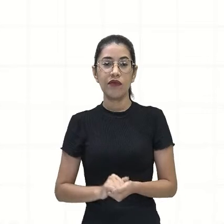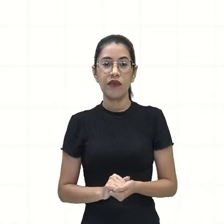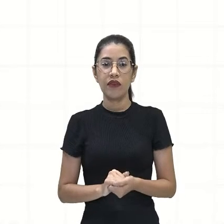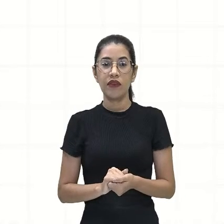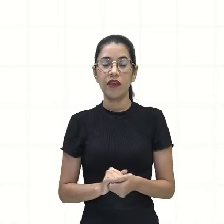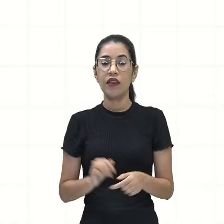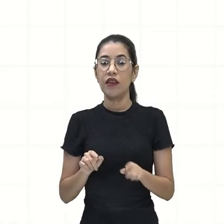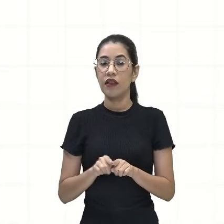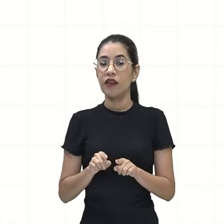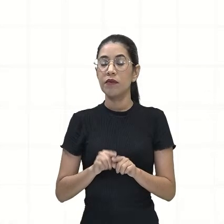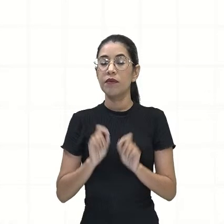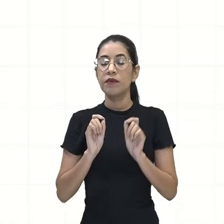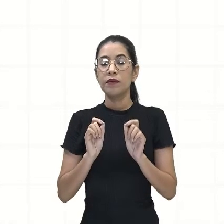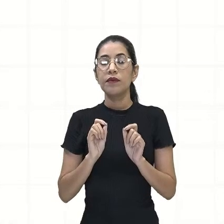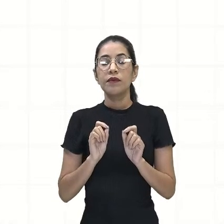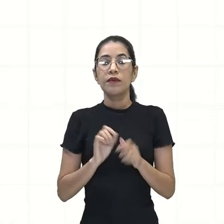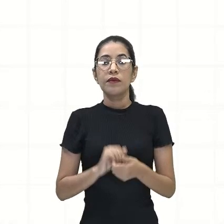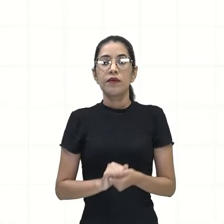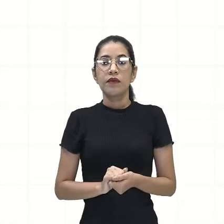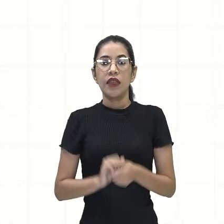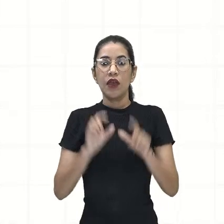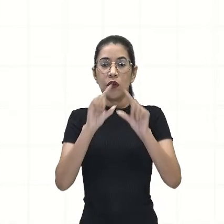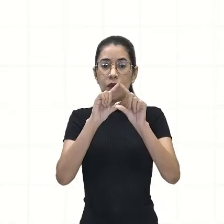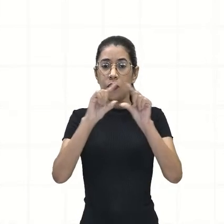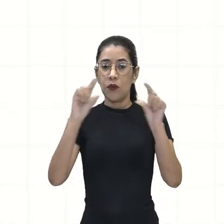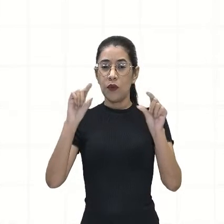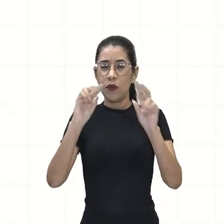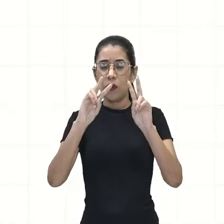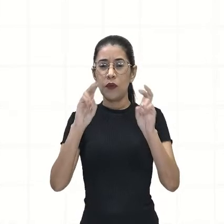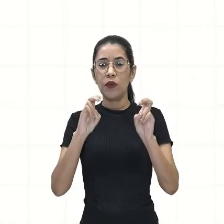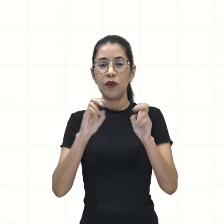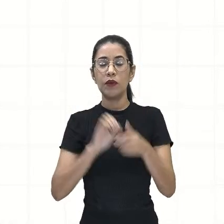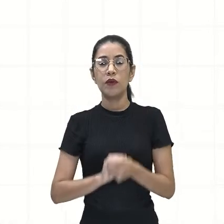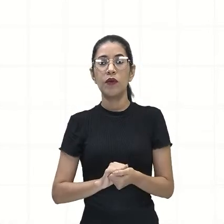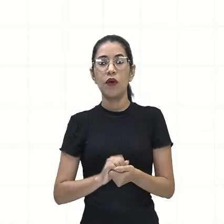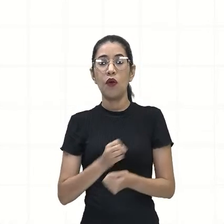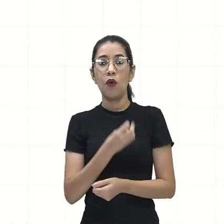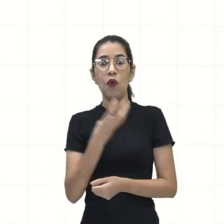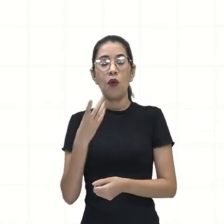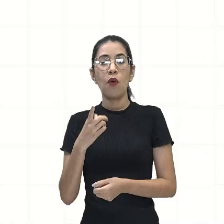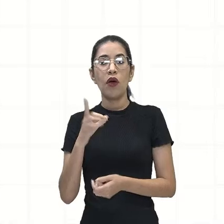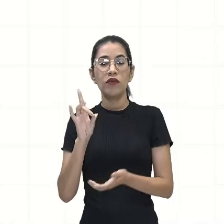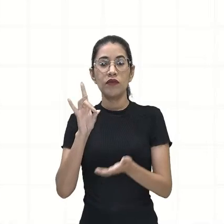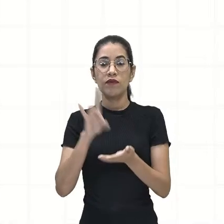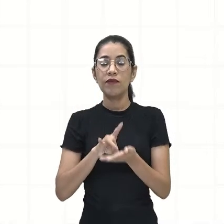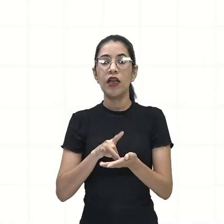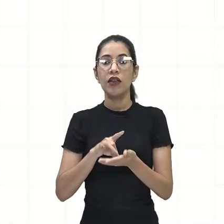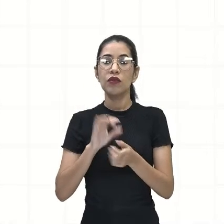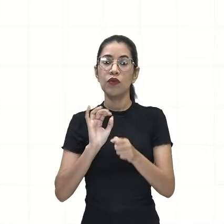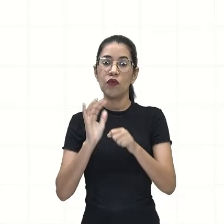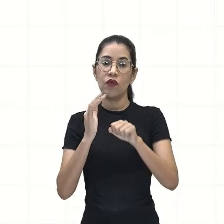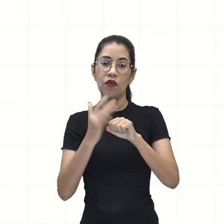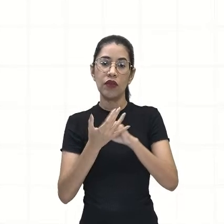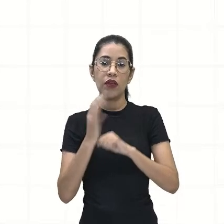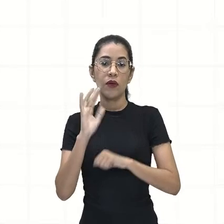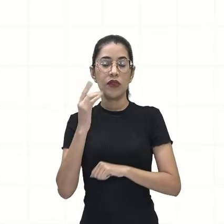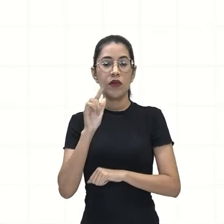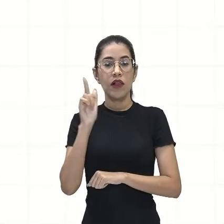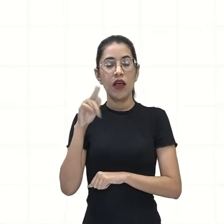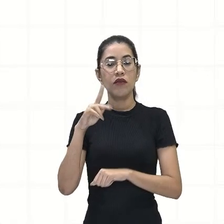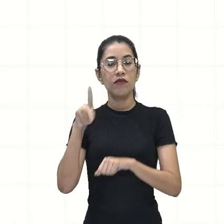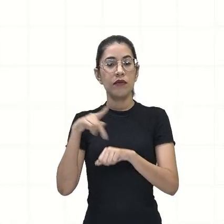Ele tem até o título dele aqui, ó, casos confirmados de Covid, né, na